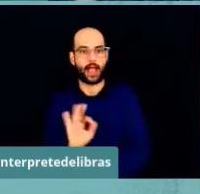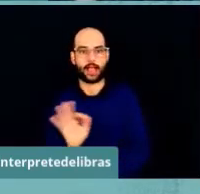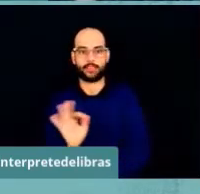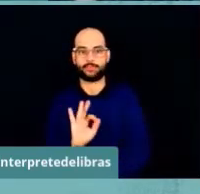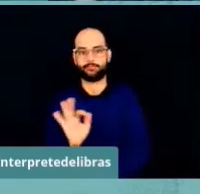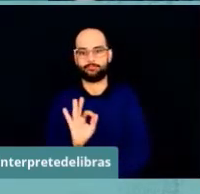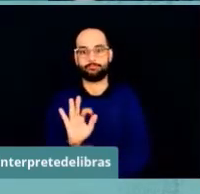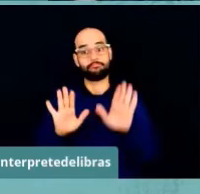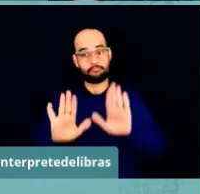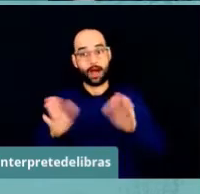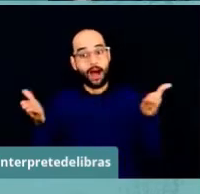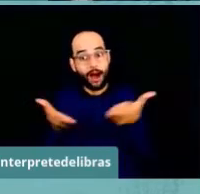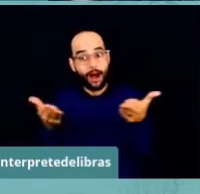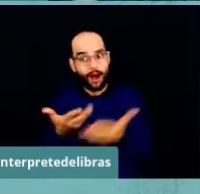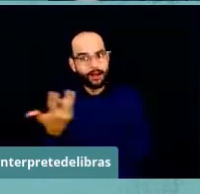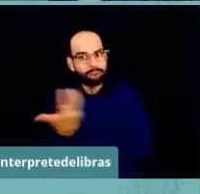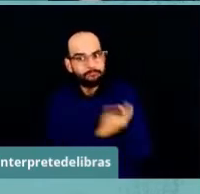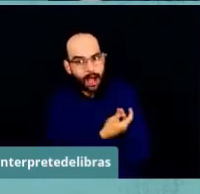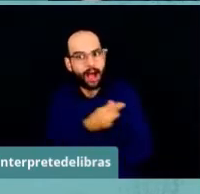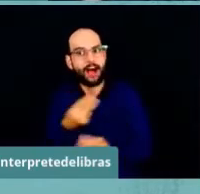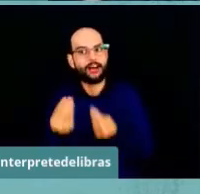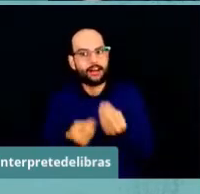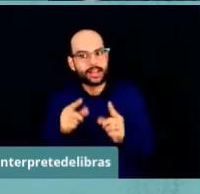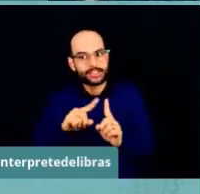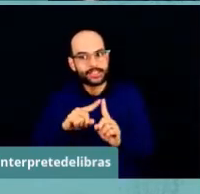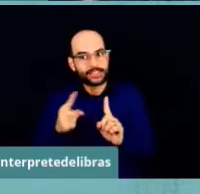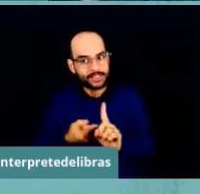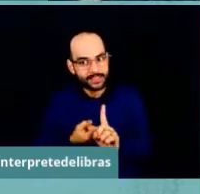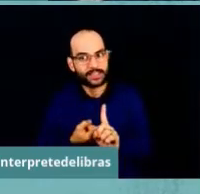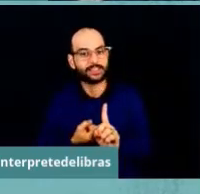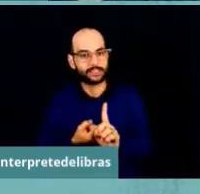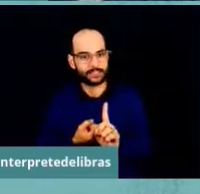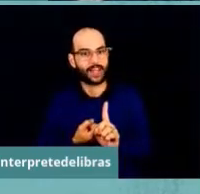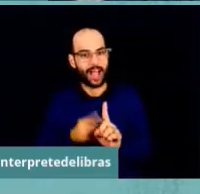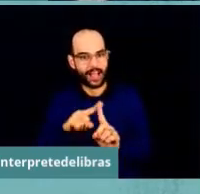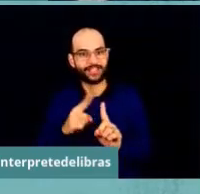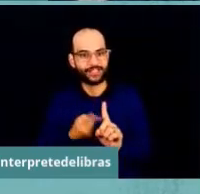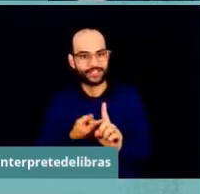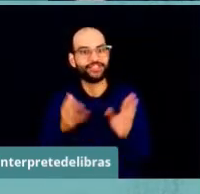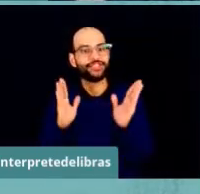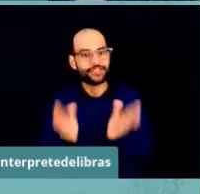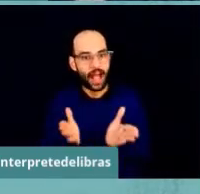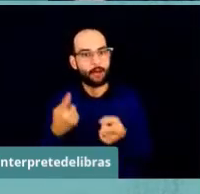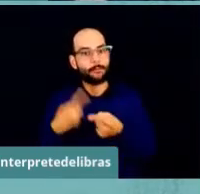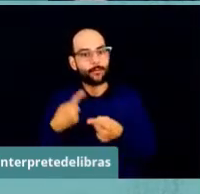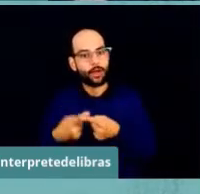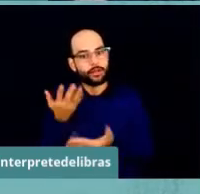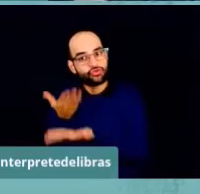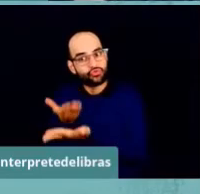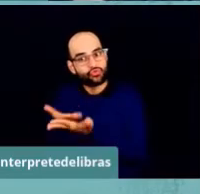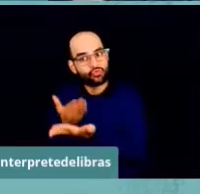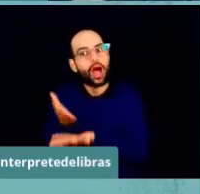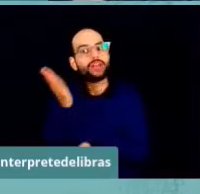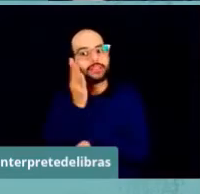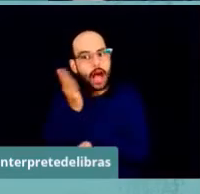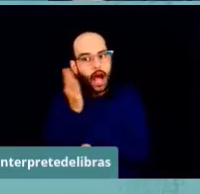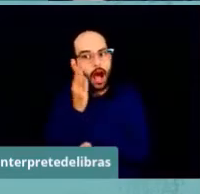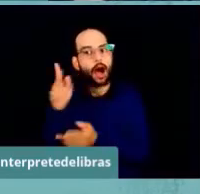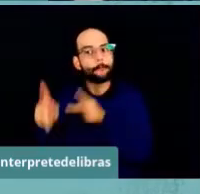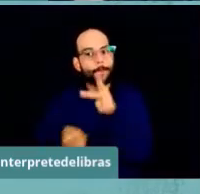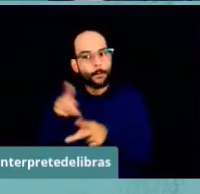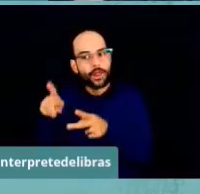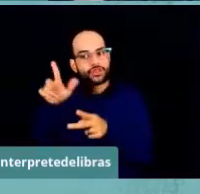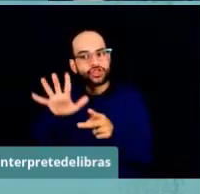feitos agora em gestante, porque a gente já tem dados de segurança muito mais importantes na população geral, então começa a se